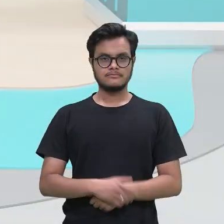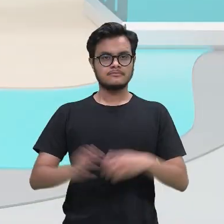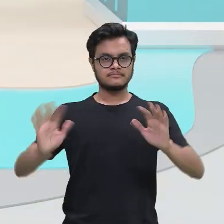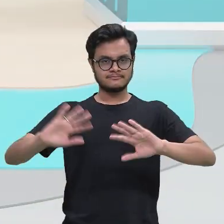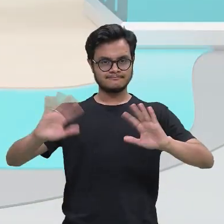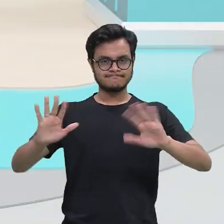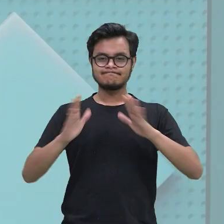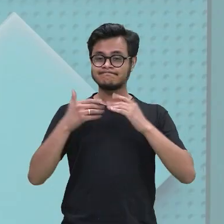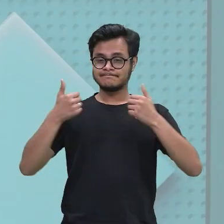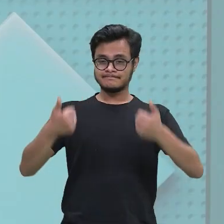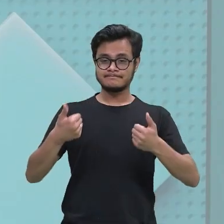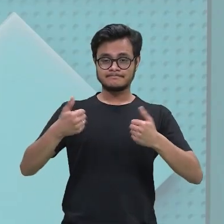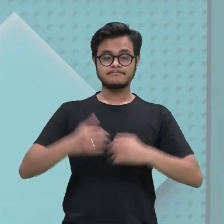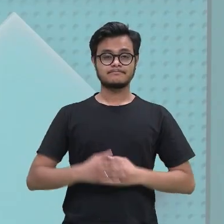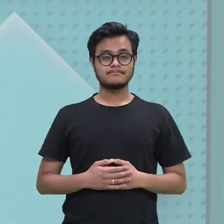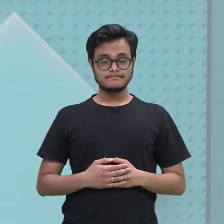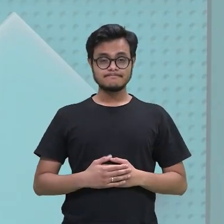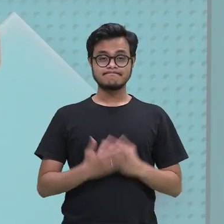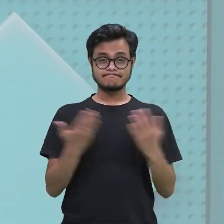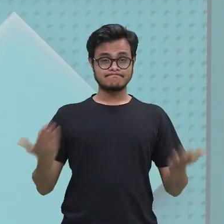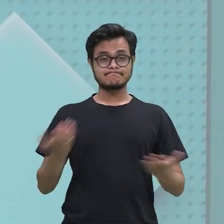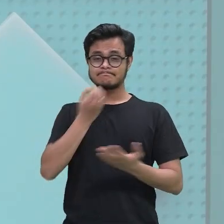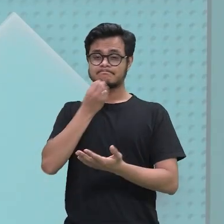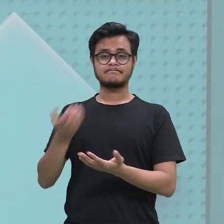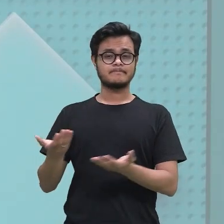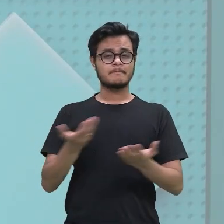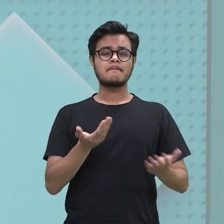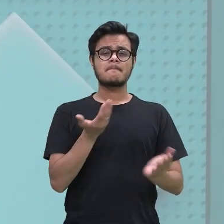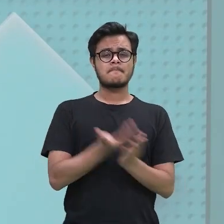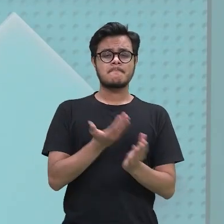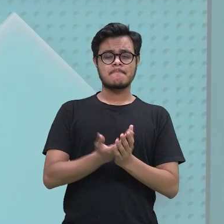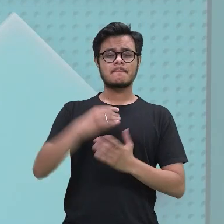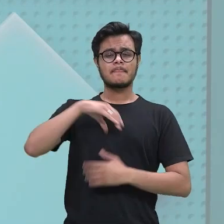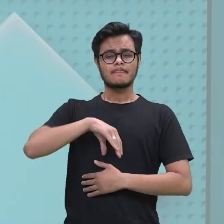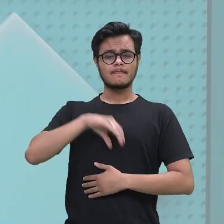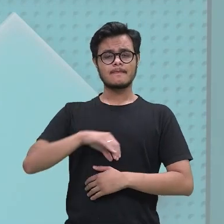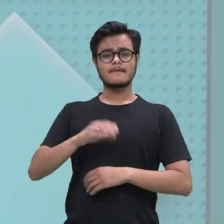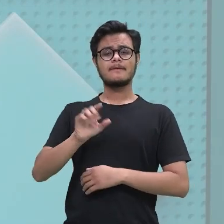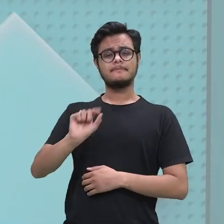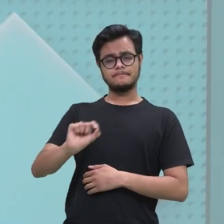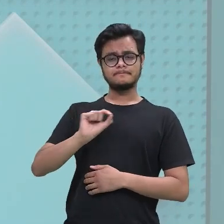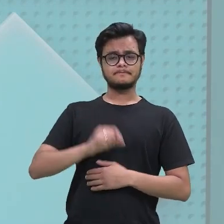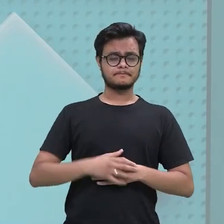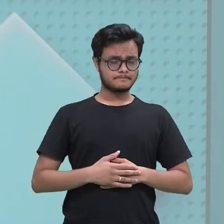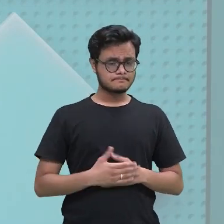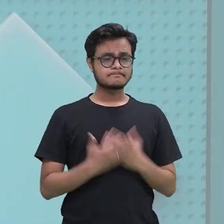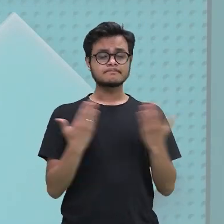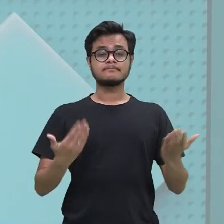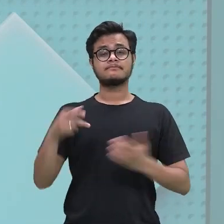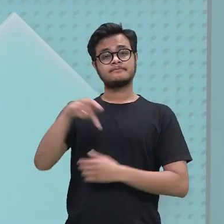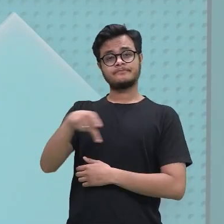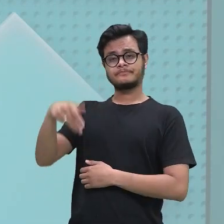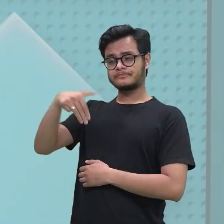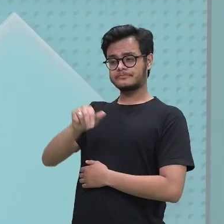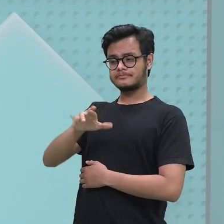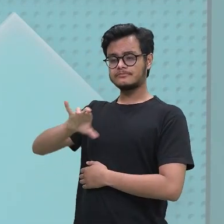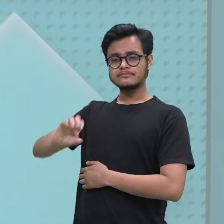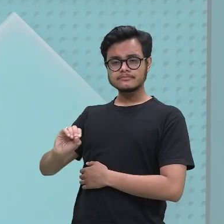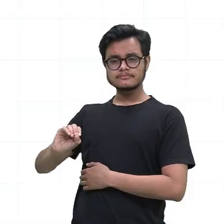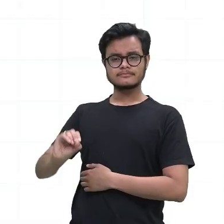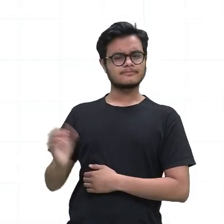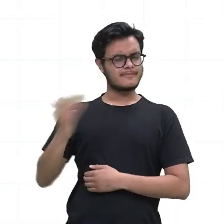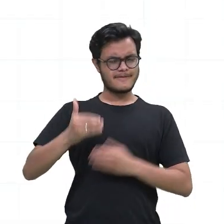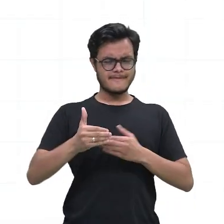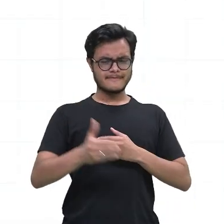Olá, tudo bem? Sejam bem-vindos a mais uma aula de língua portuguesa. Eu sou o professor Mário. Vamos à